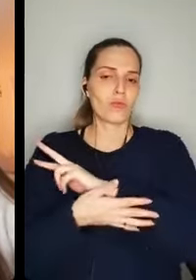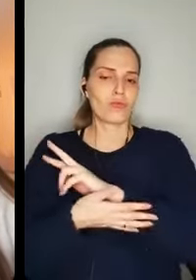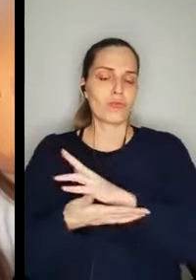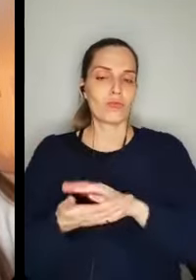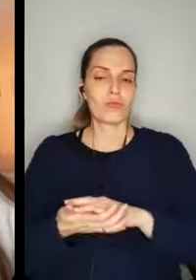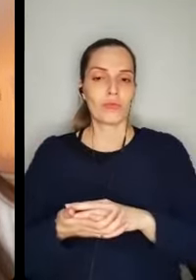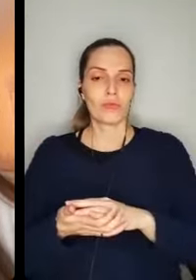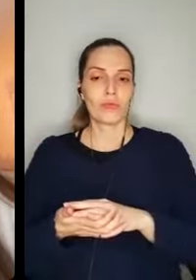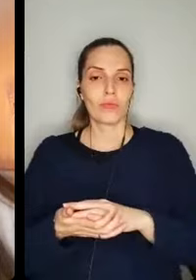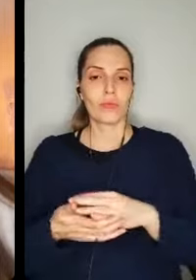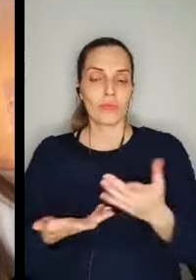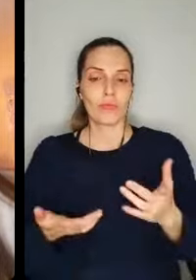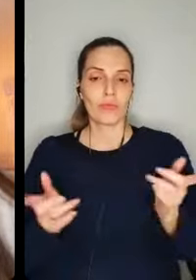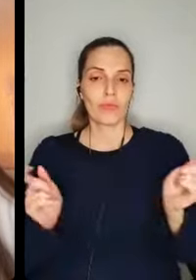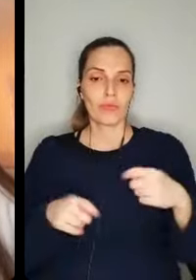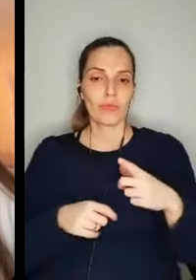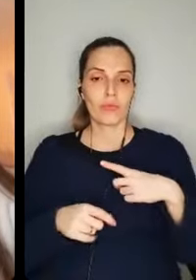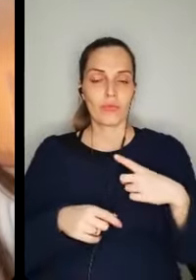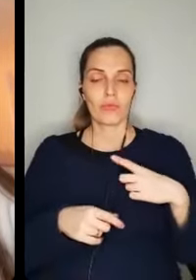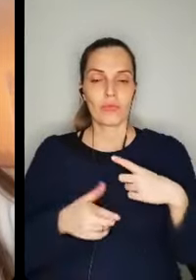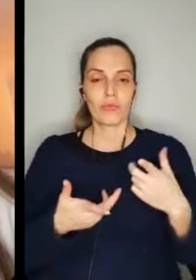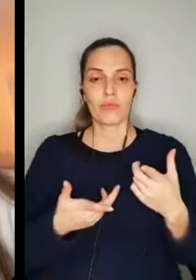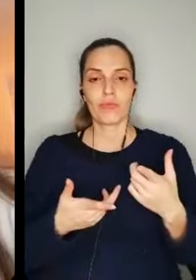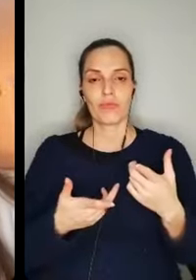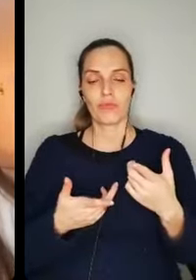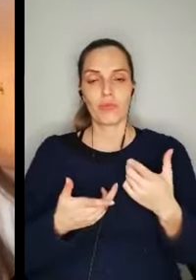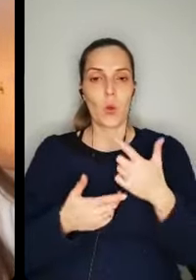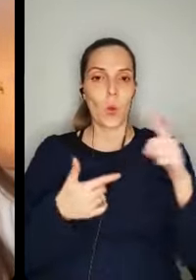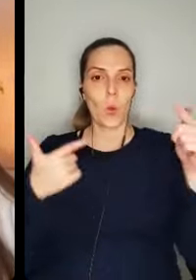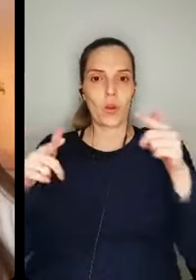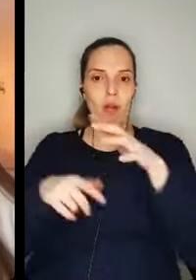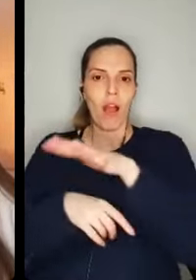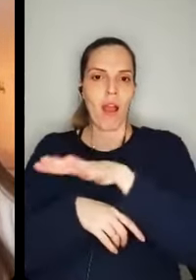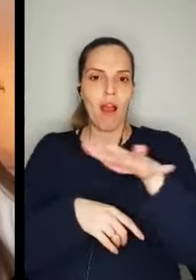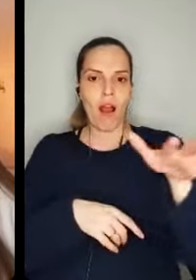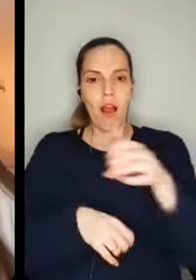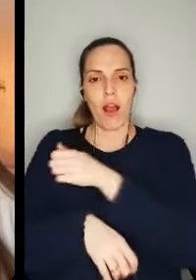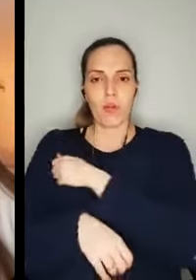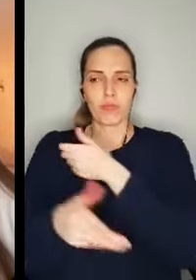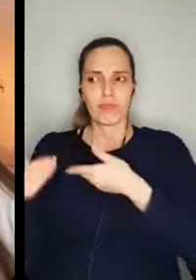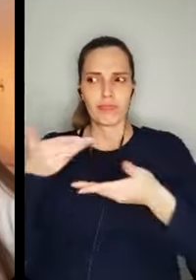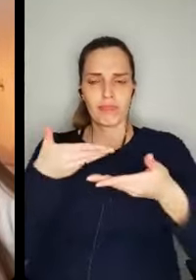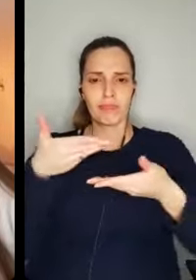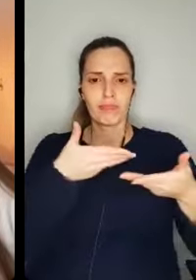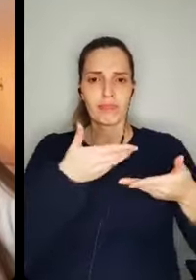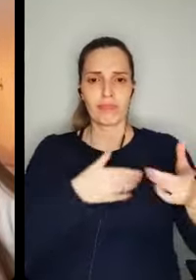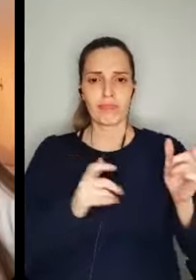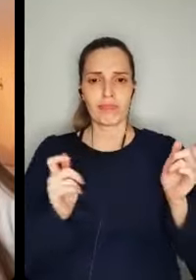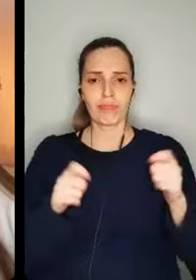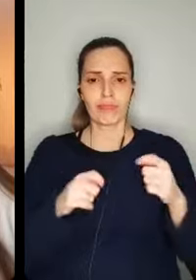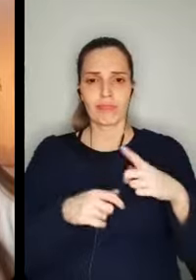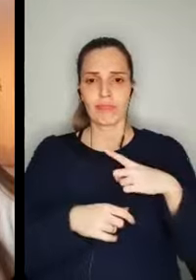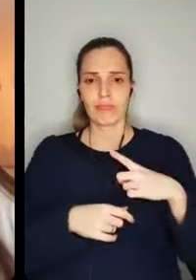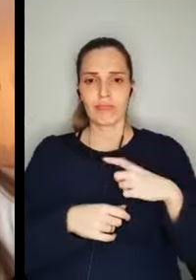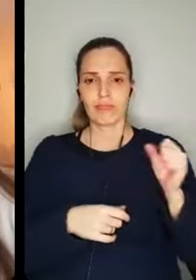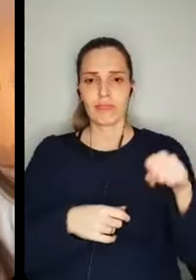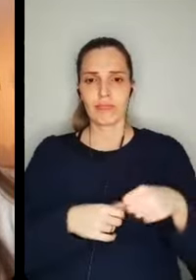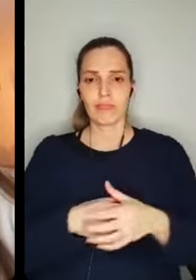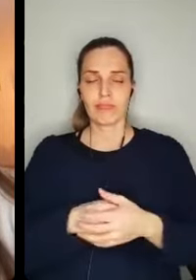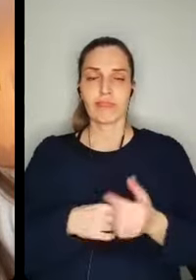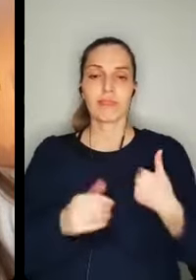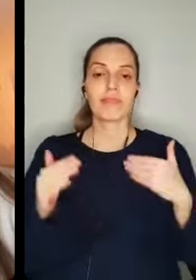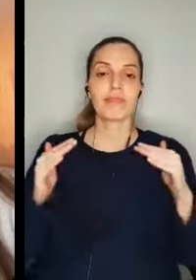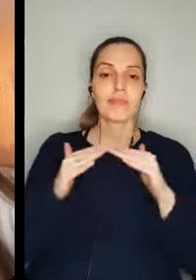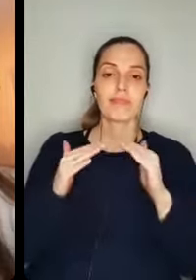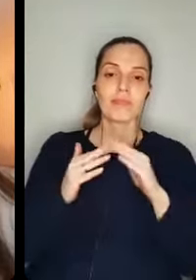gente atuar, assim, com pessoas de outras áreas. Eu concordo com a Sofia e eu vou complementar também